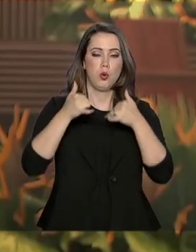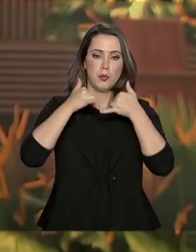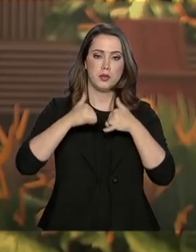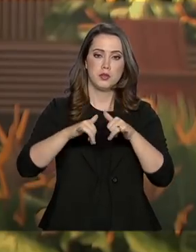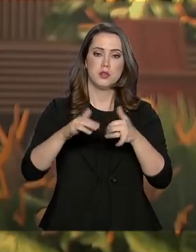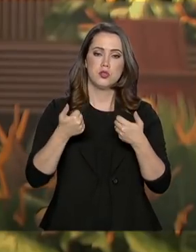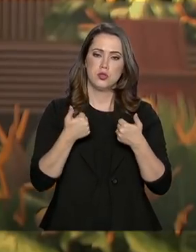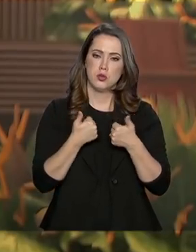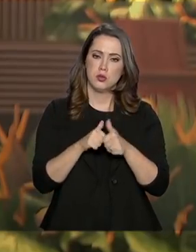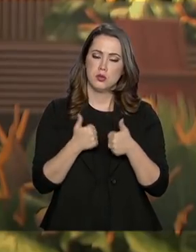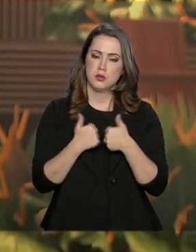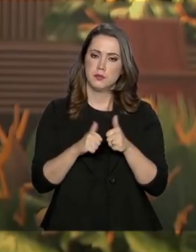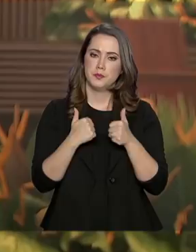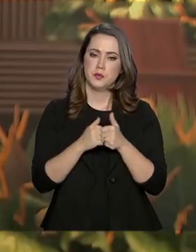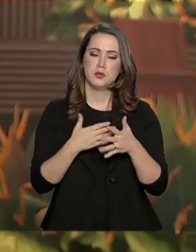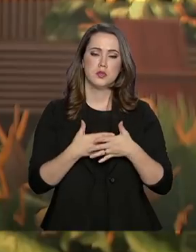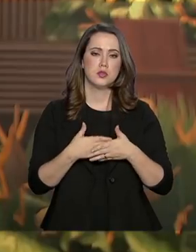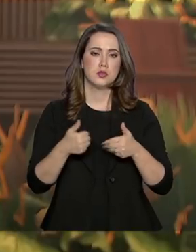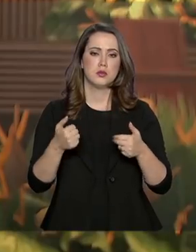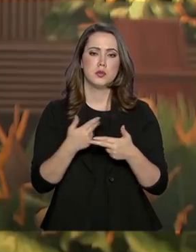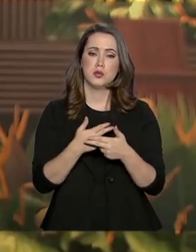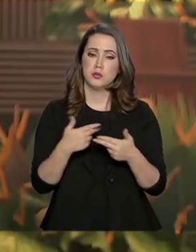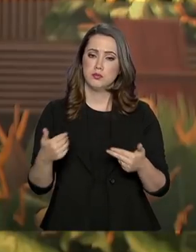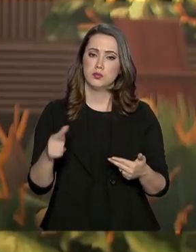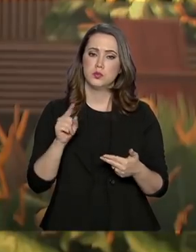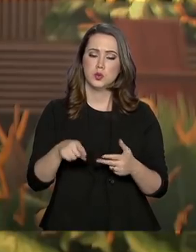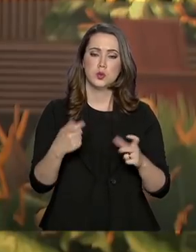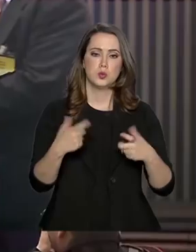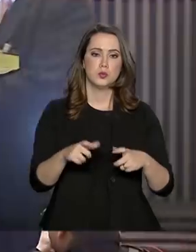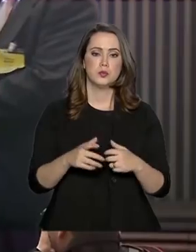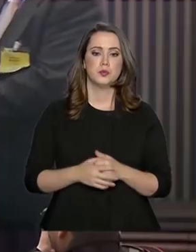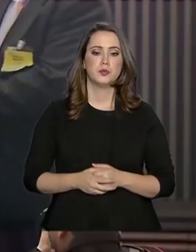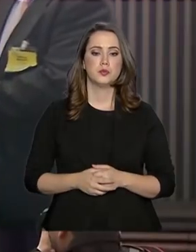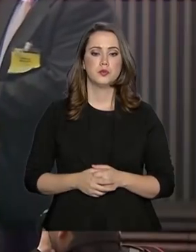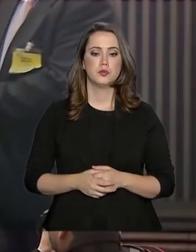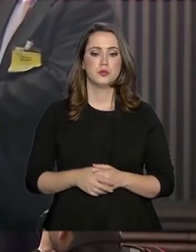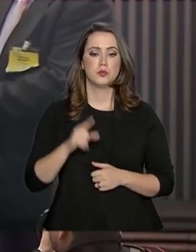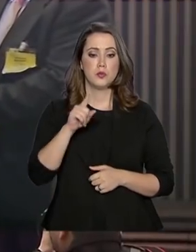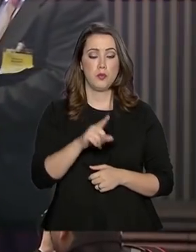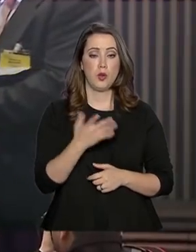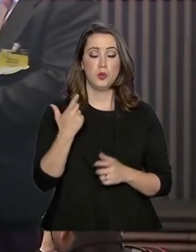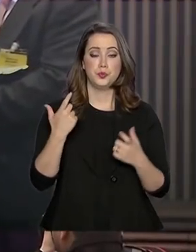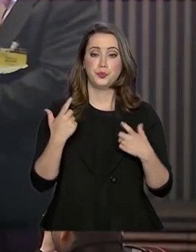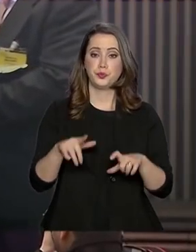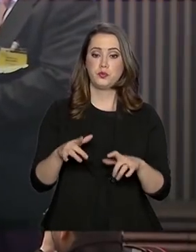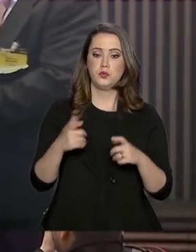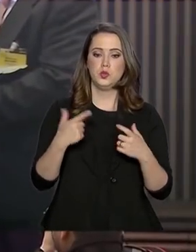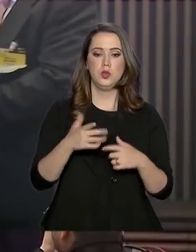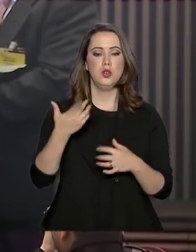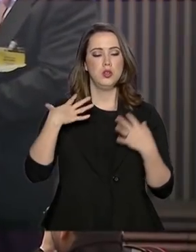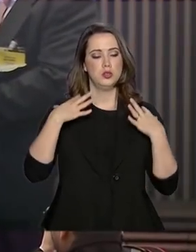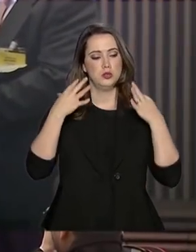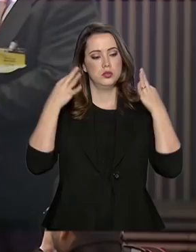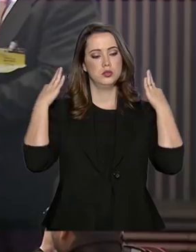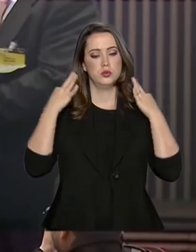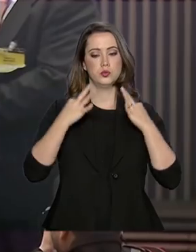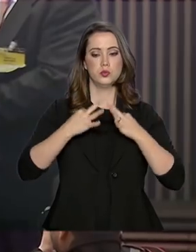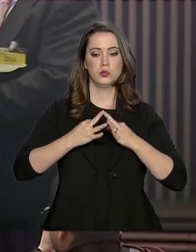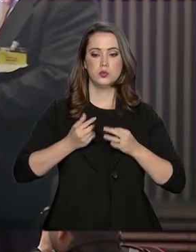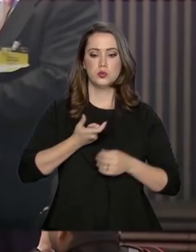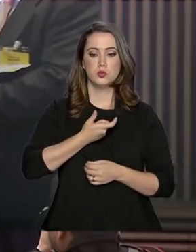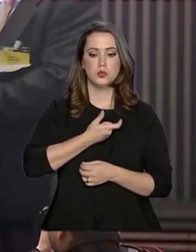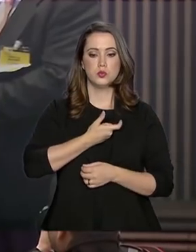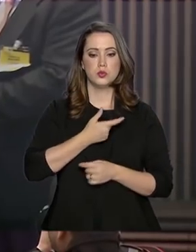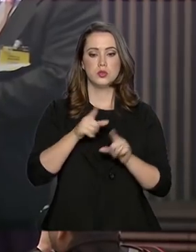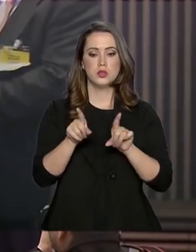energético, logístico e a melhoria das condições na região. No evento, o vice-presidente foi condecorado com a medalha